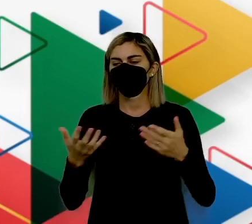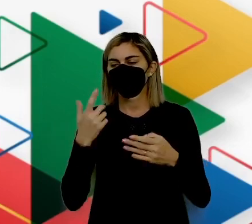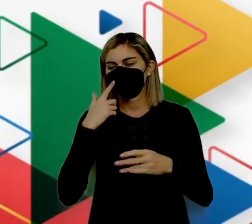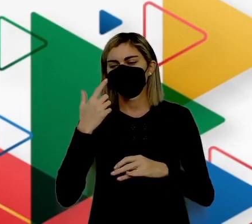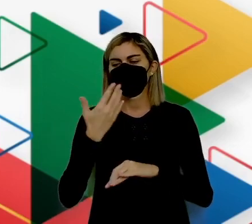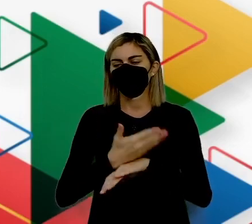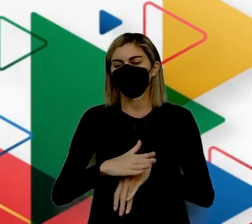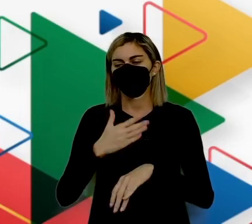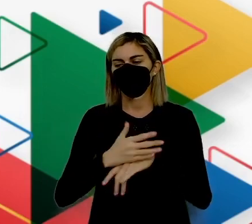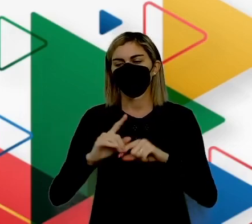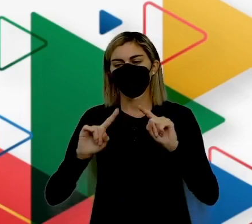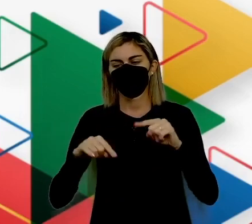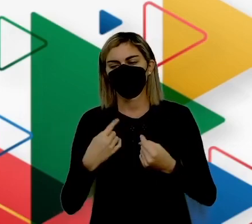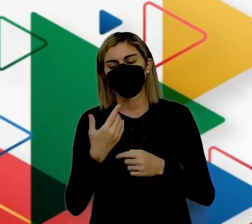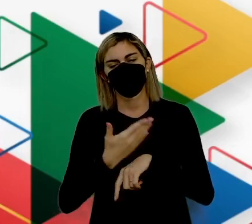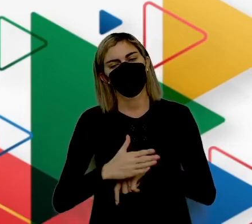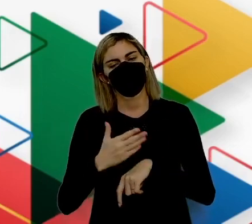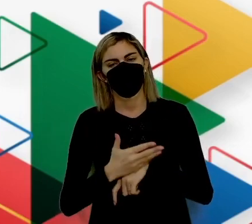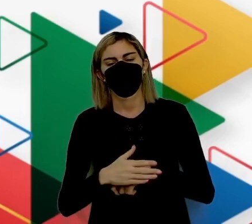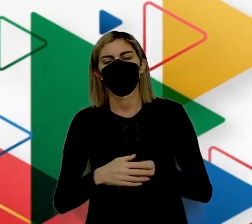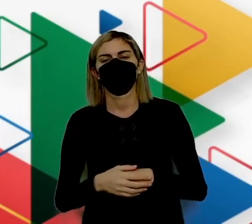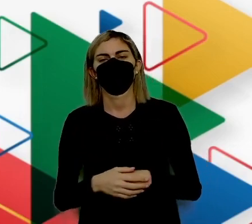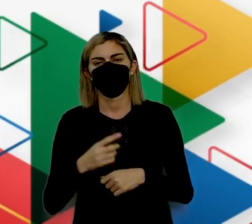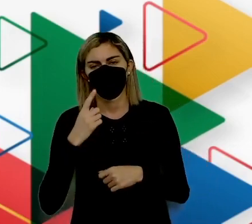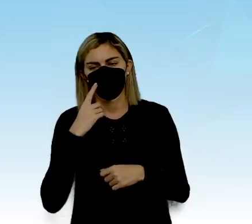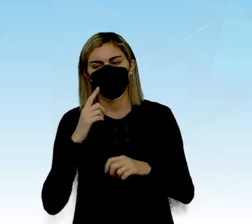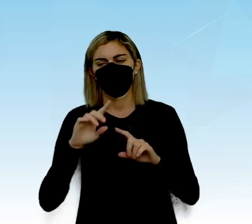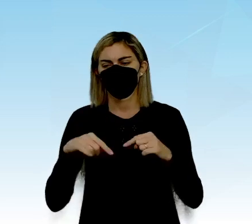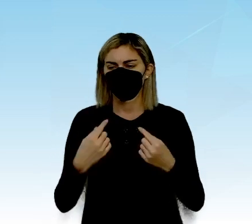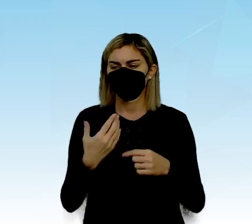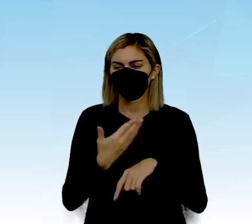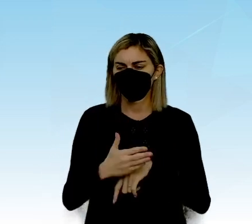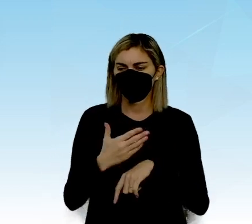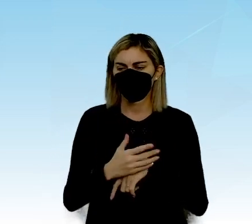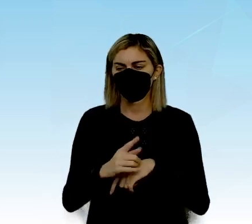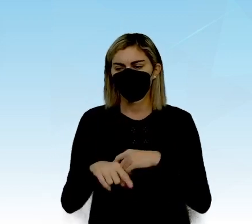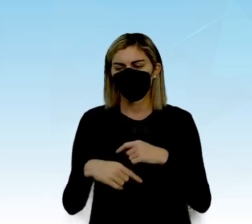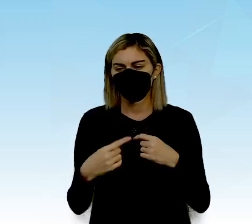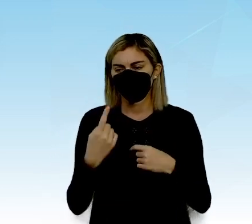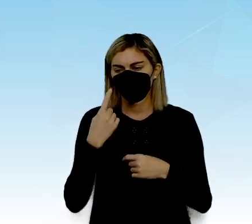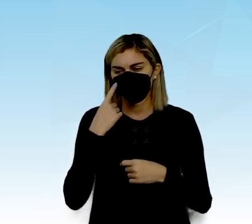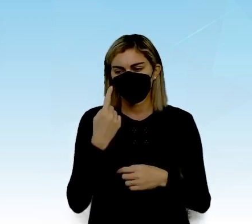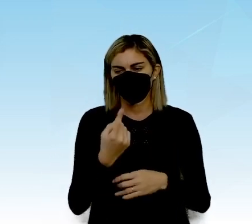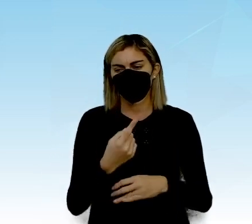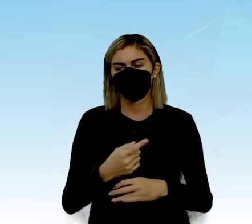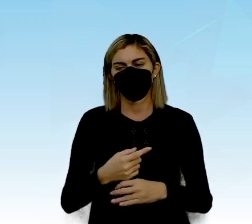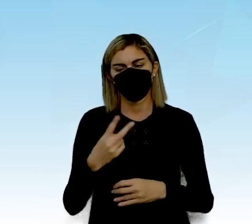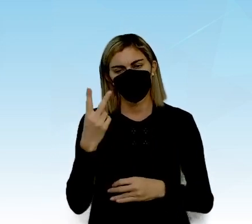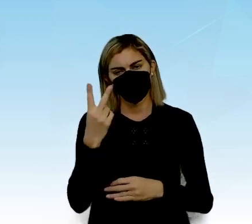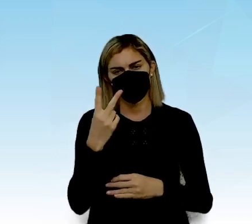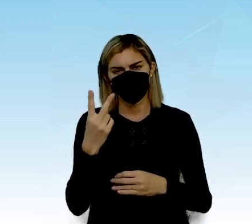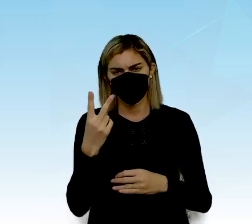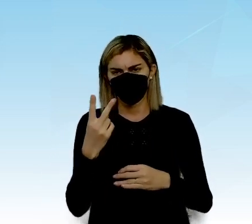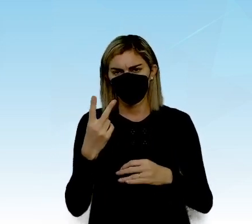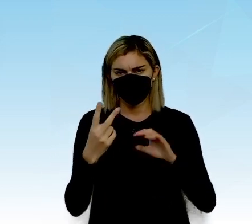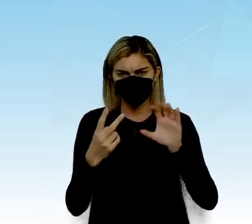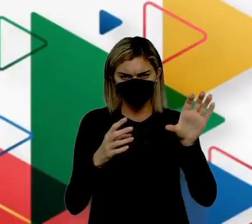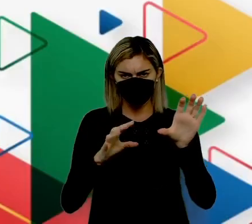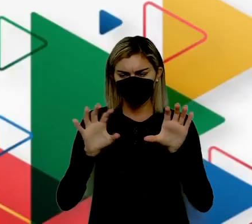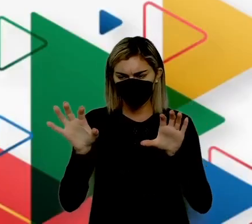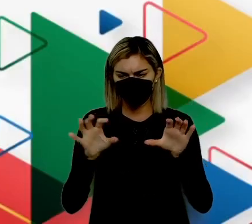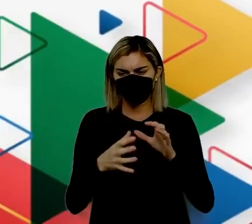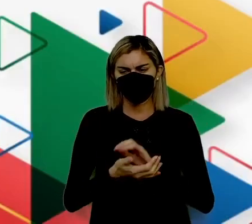um desafio. É um desafio para a gente pós a folia. 2 esferas